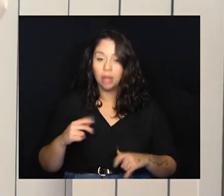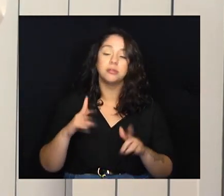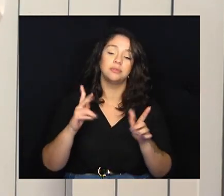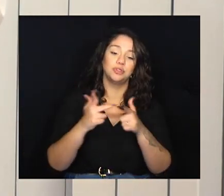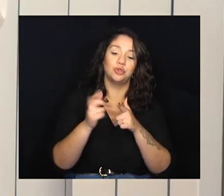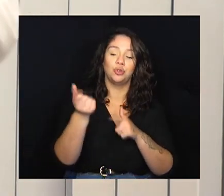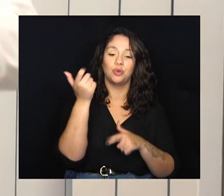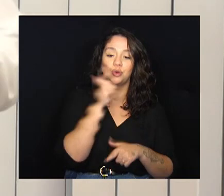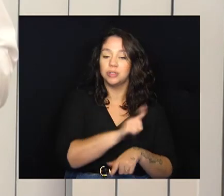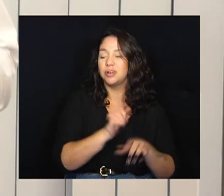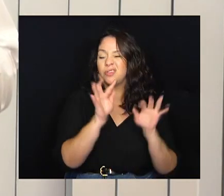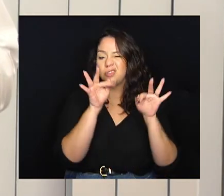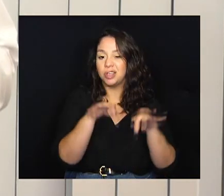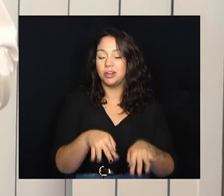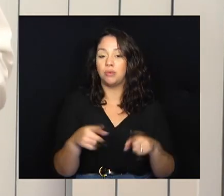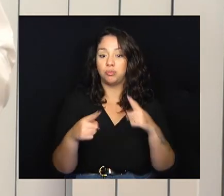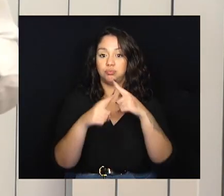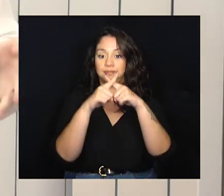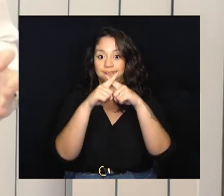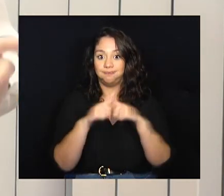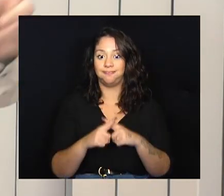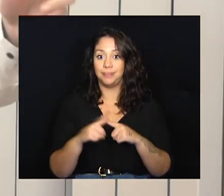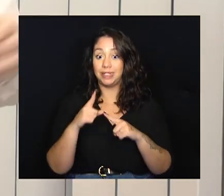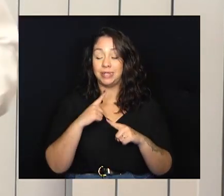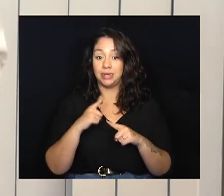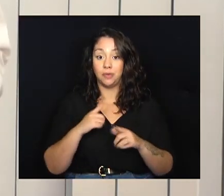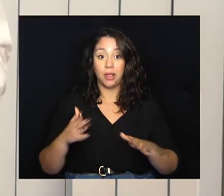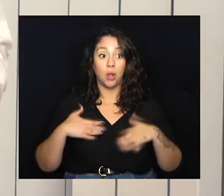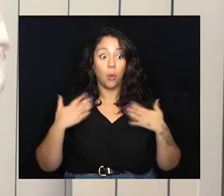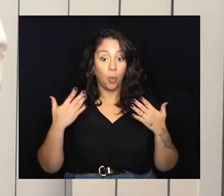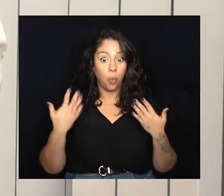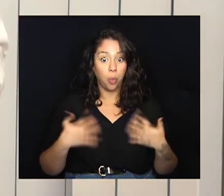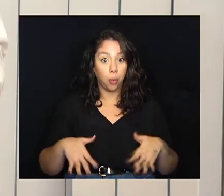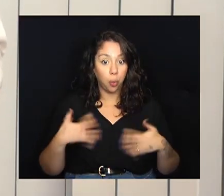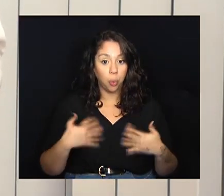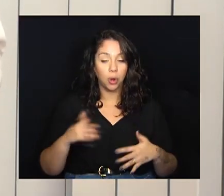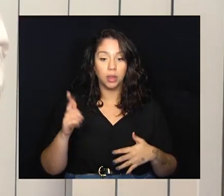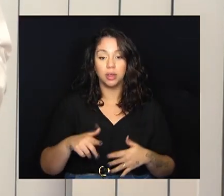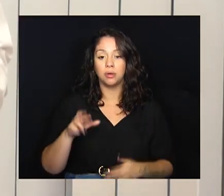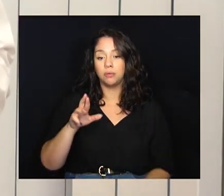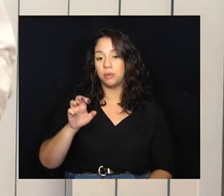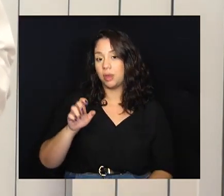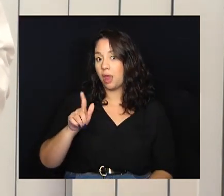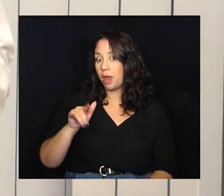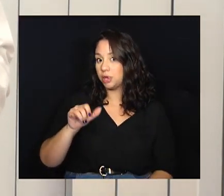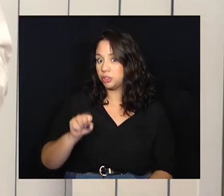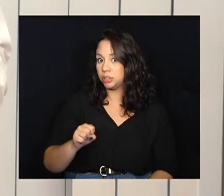em uma partida que ficou marcada pelo susto com o jogador Régis